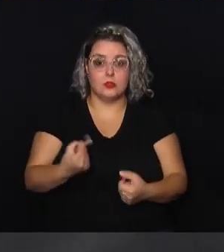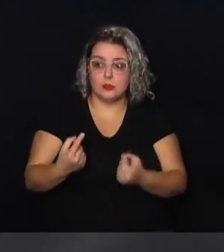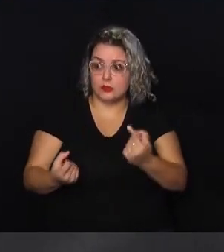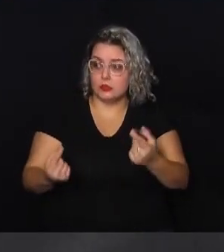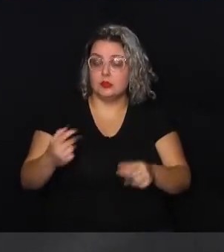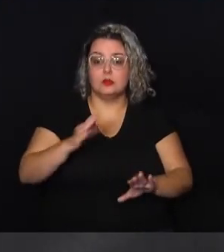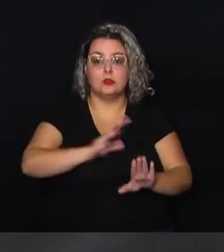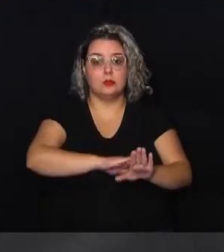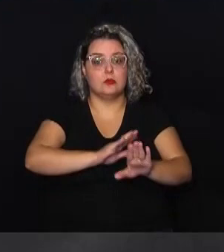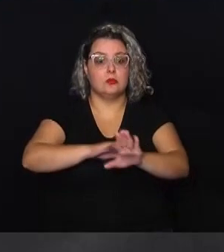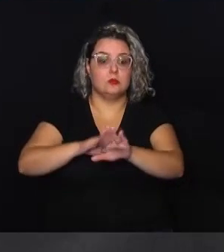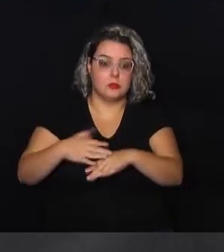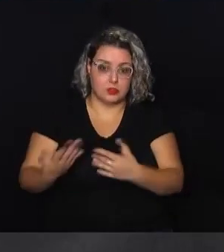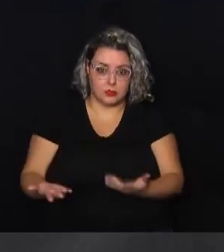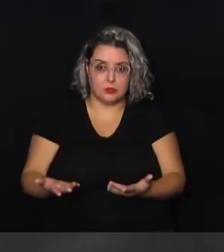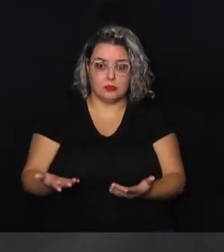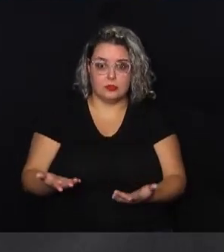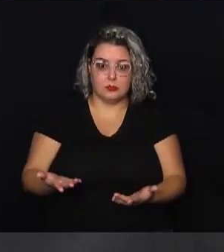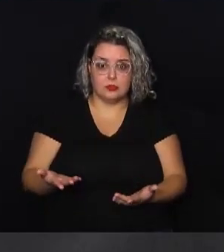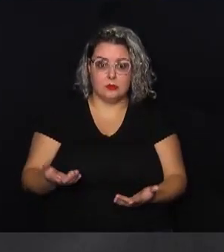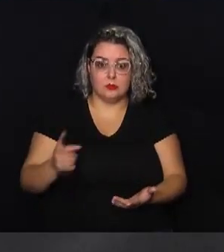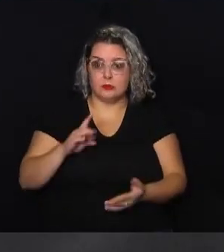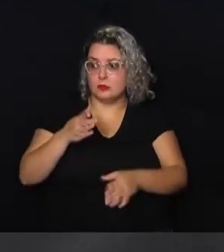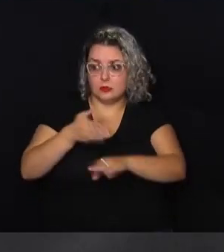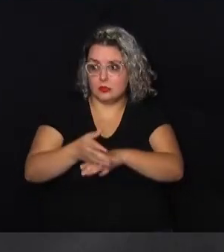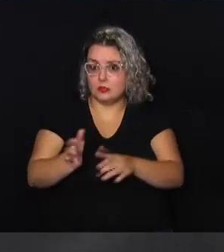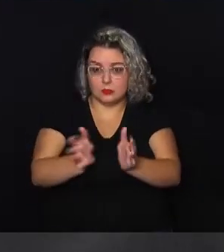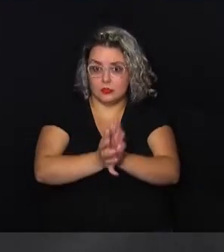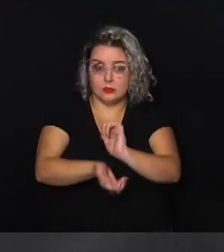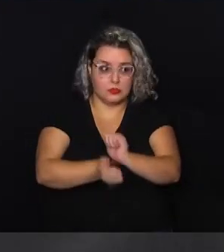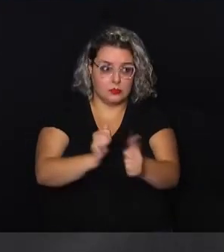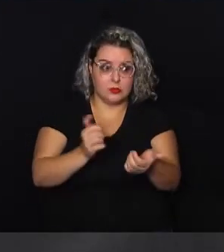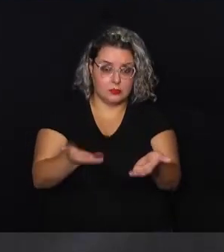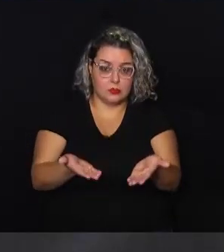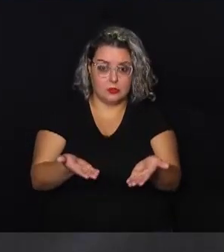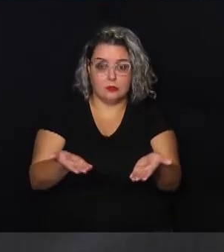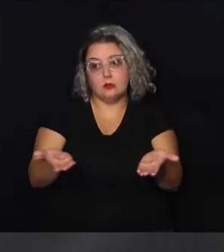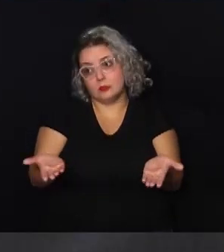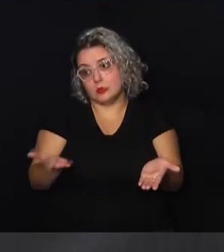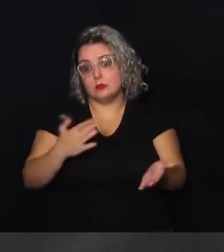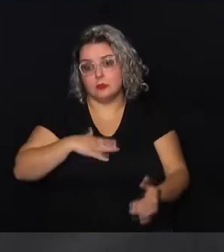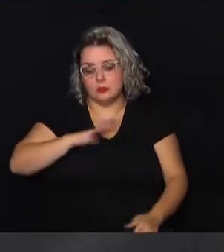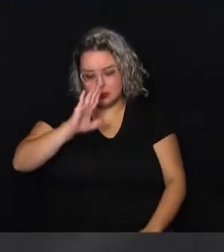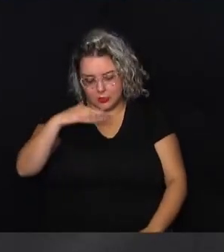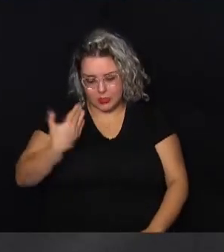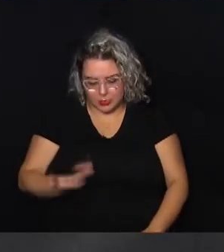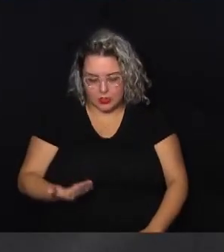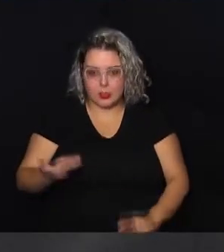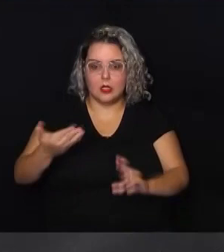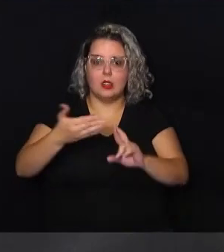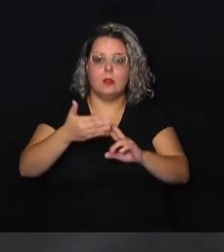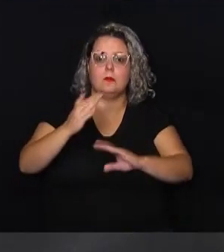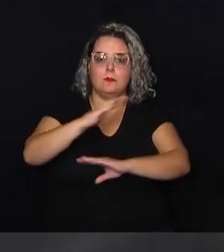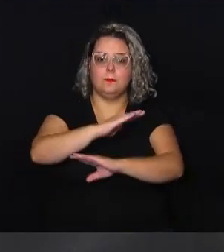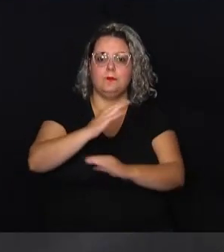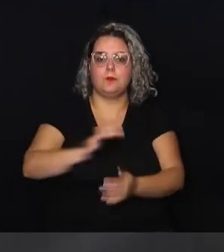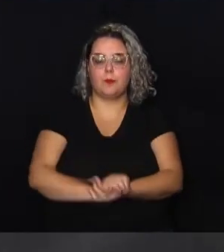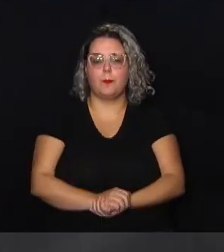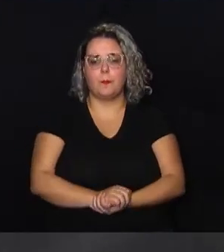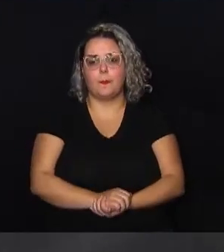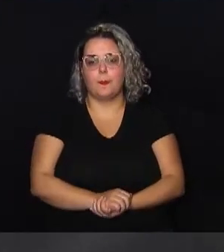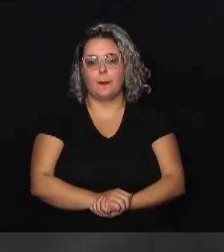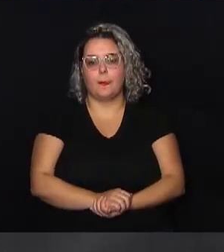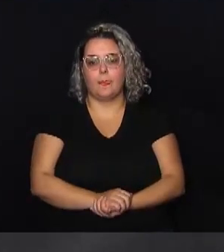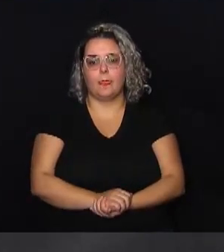atividade. E eu nem faço parte da comissão de esporte, mas para mim seria uma honra representar a casa. Então eu disse